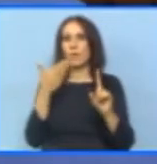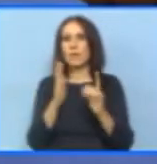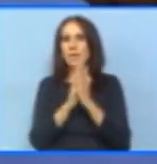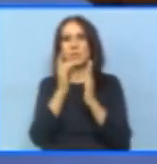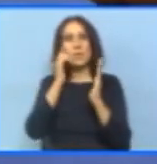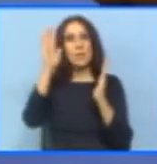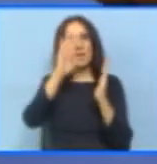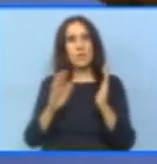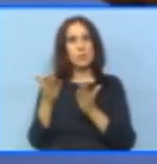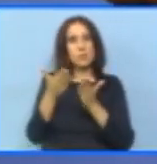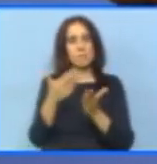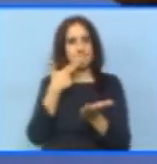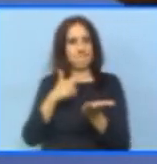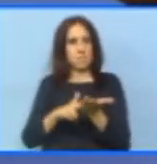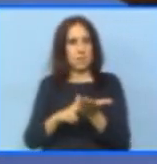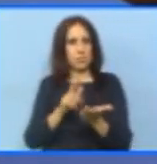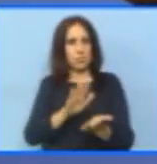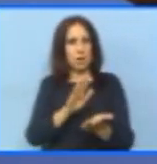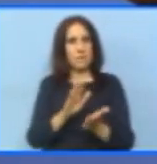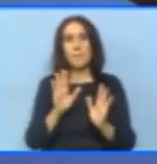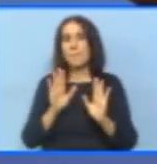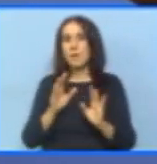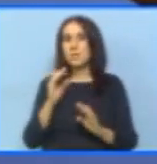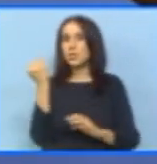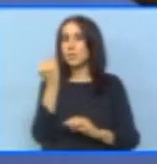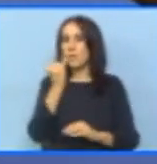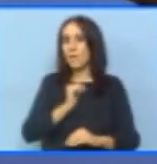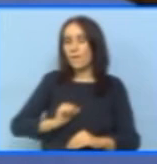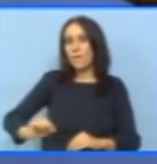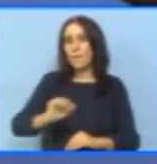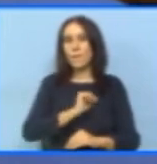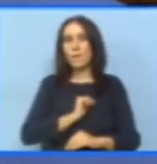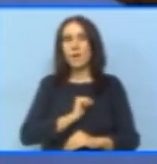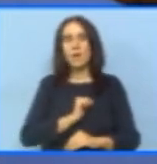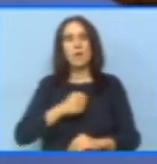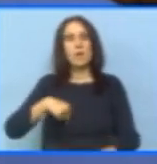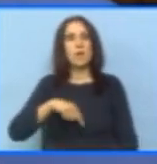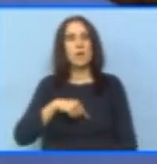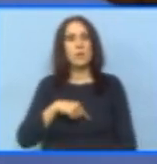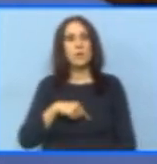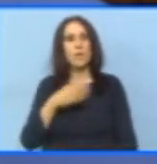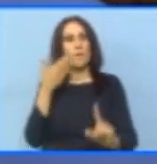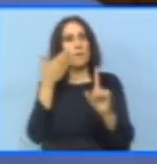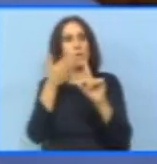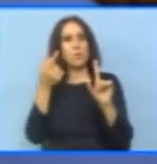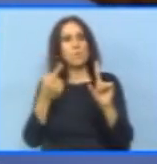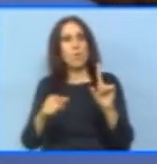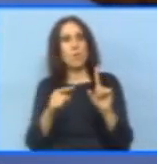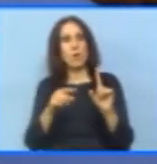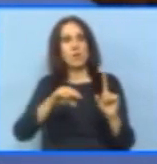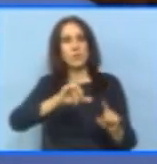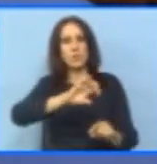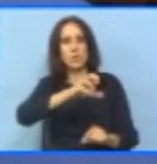de Leste, porque era uma realidade de então, mas a nossa instituição não podíamos ficar focados apenas numa